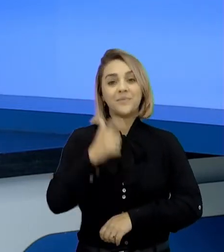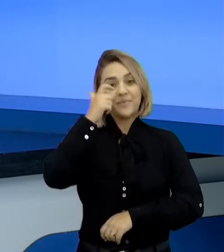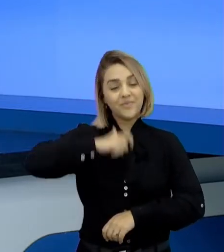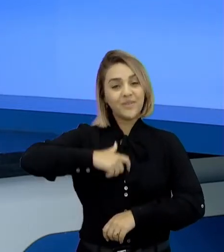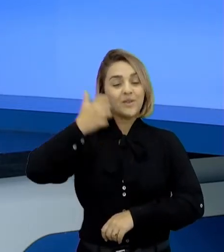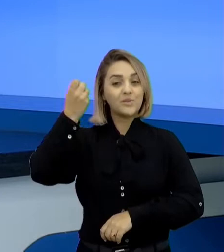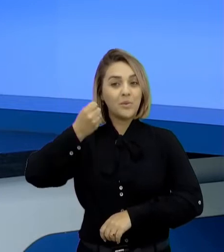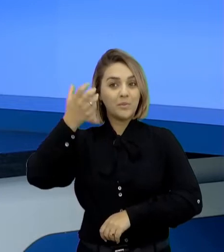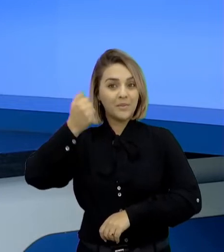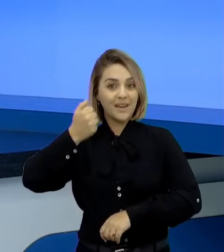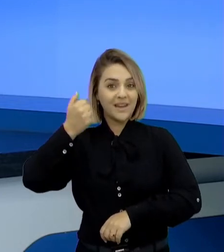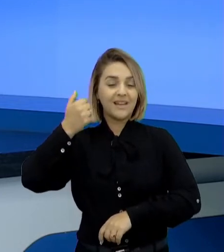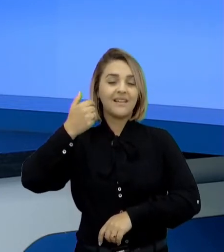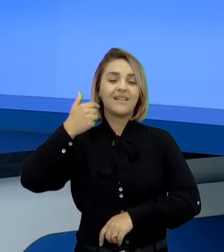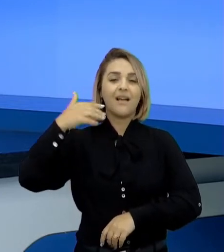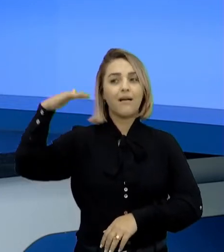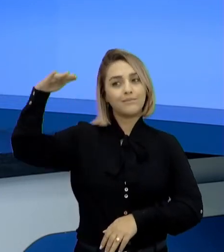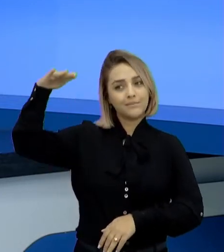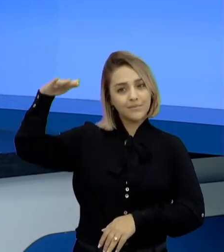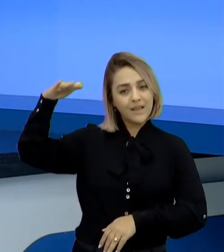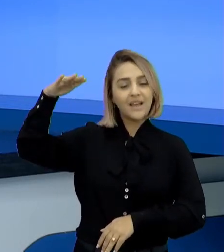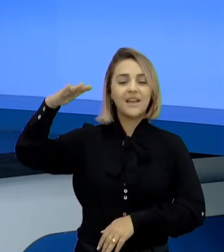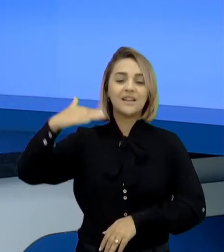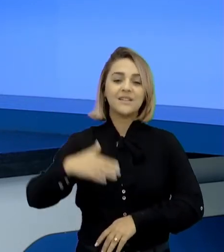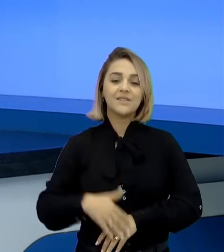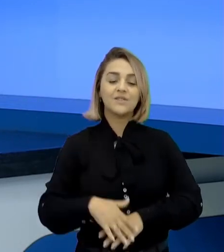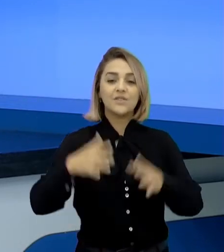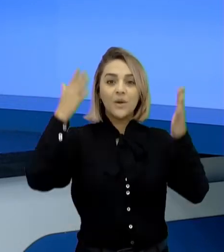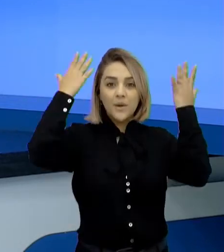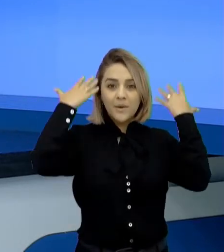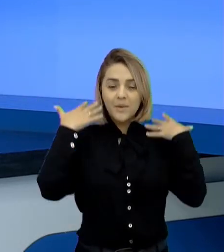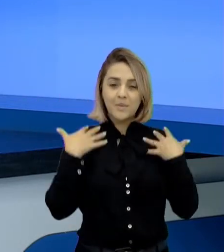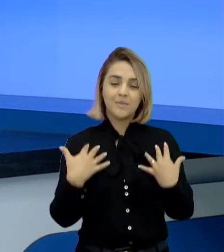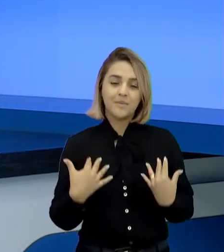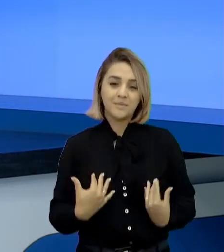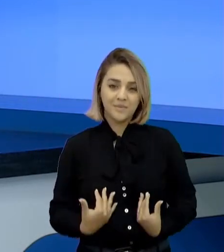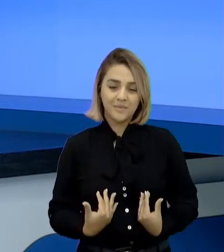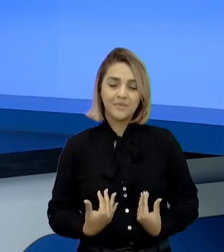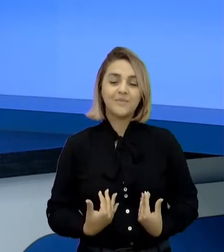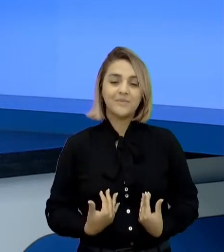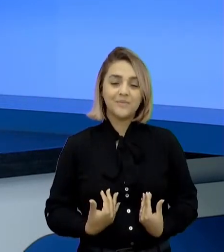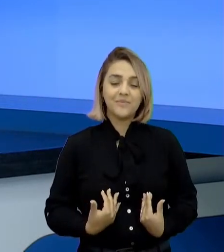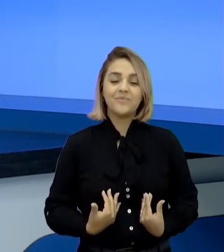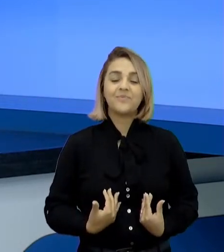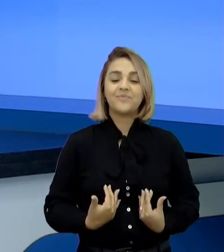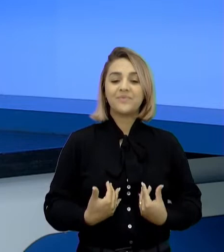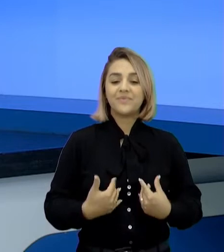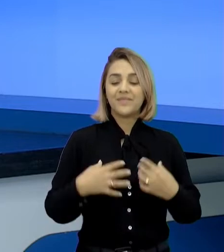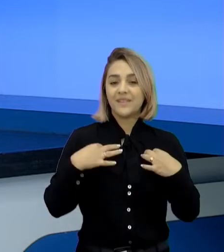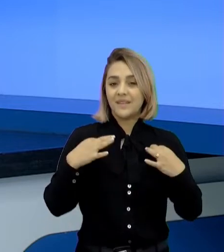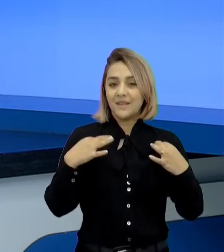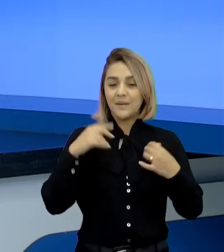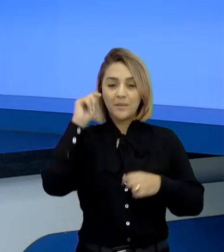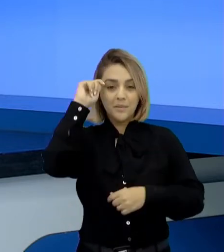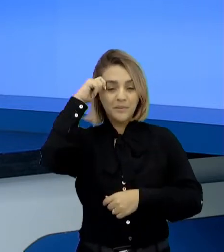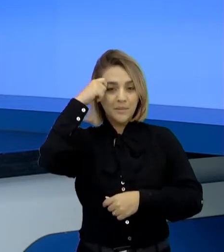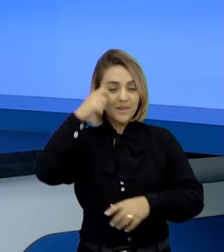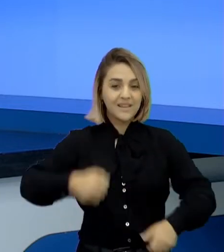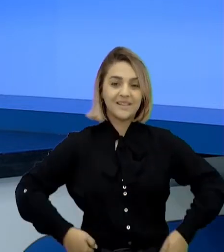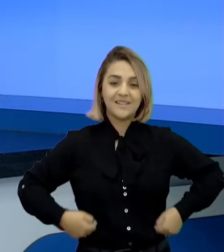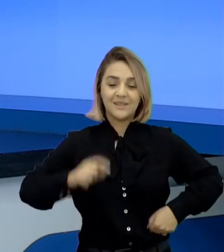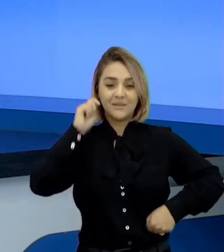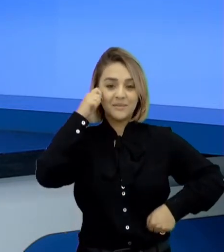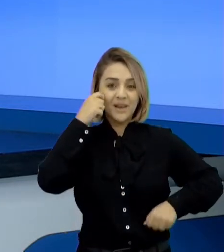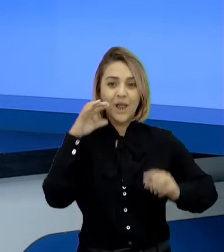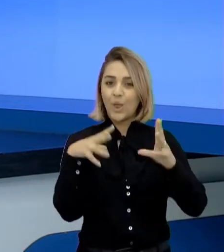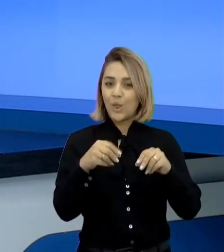estatura mediana, tenho cabelos compridos, hoje eles estão soltos. Estou de camisa preta, calça preta, sandália preta,